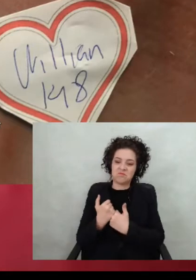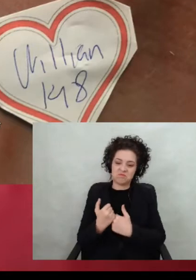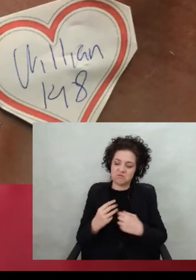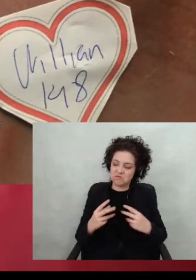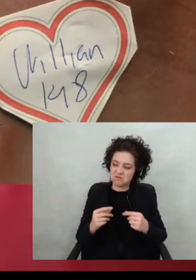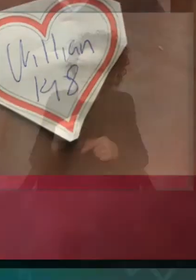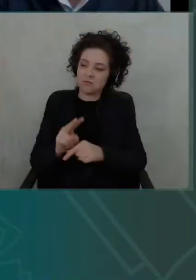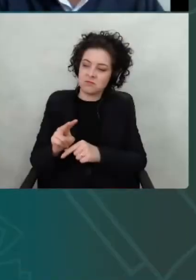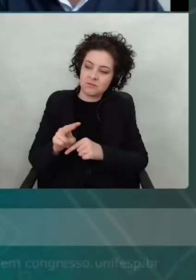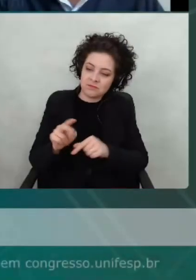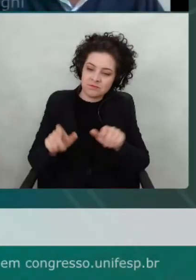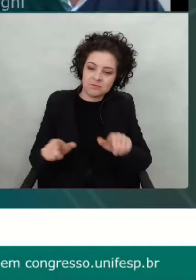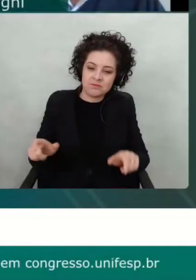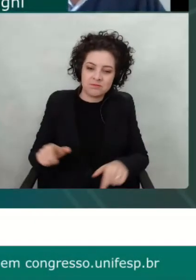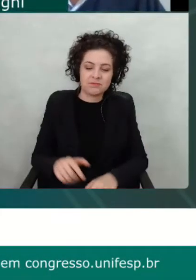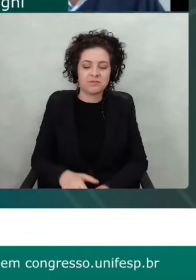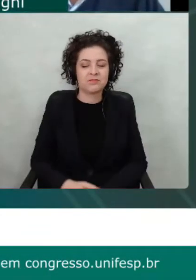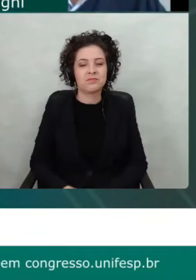críticos.